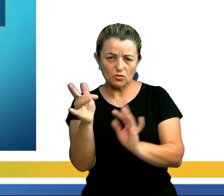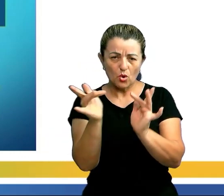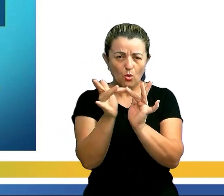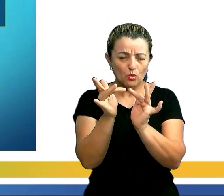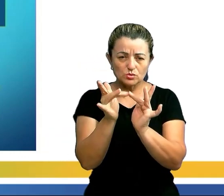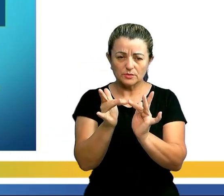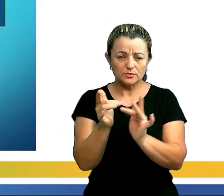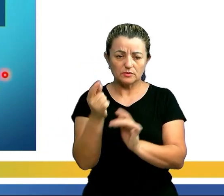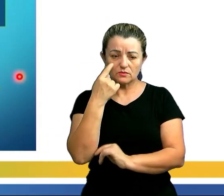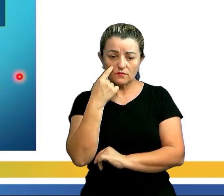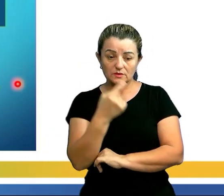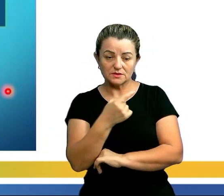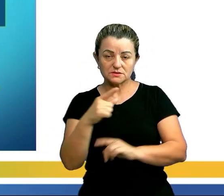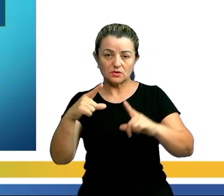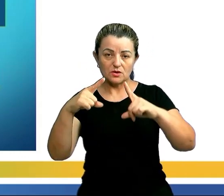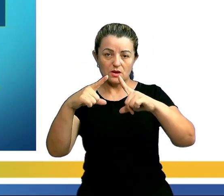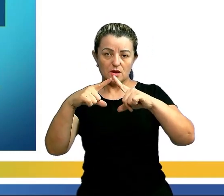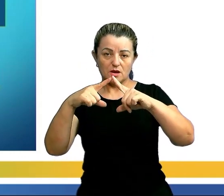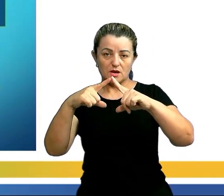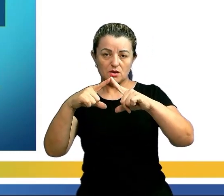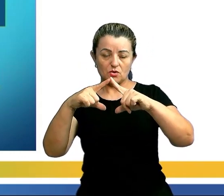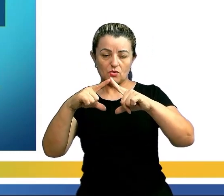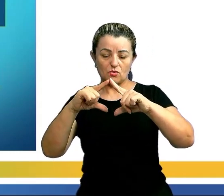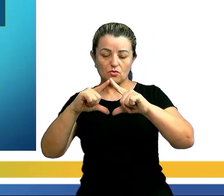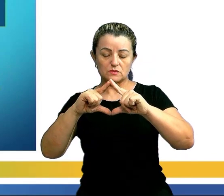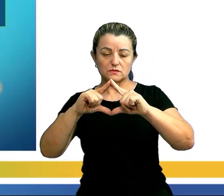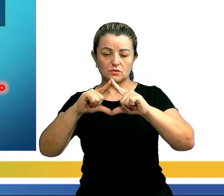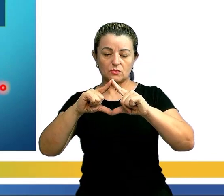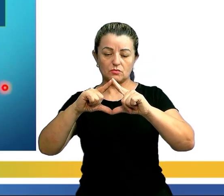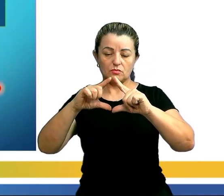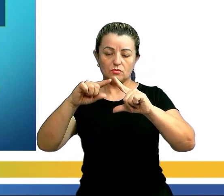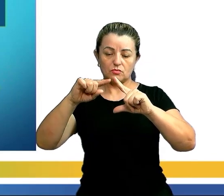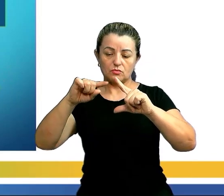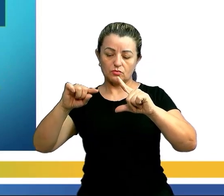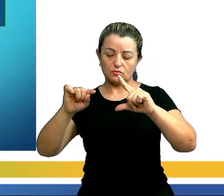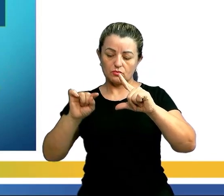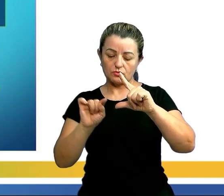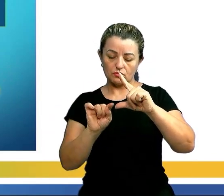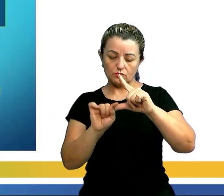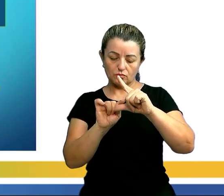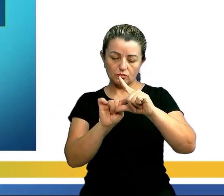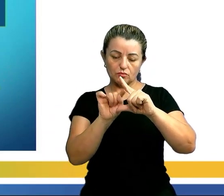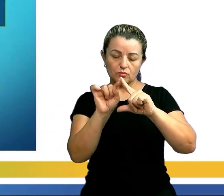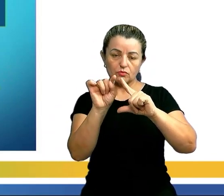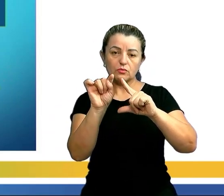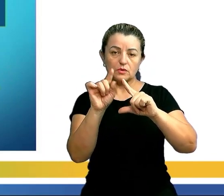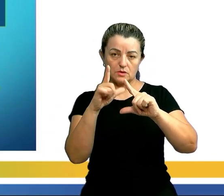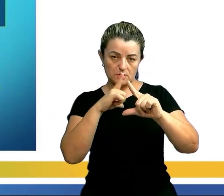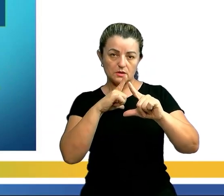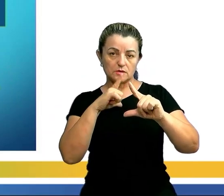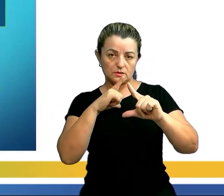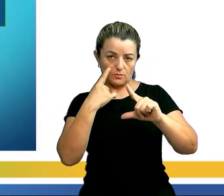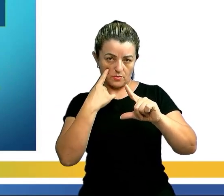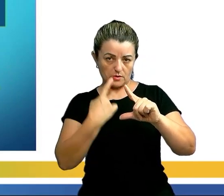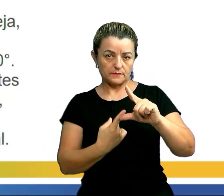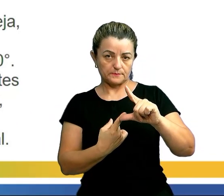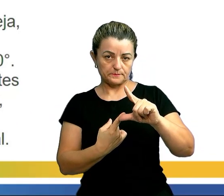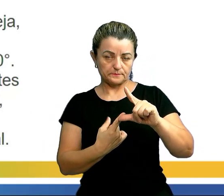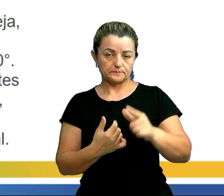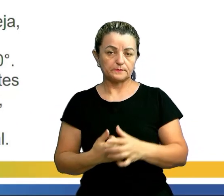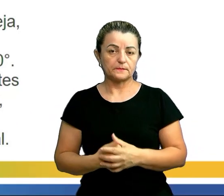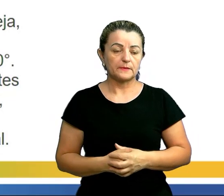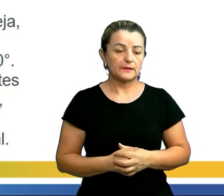aqui, ó, tá? Quatro lados iguais e os lados opostos congruentes, tá? Ó, é isso que a gente está falando,